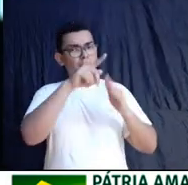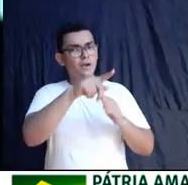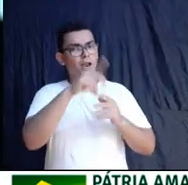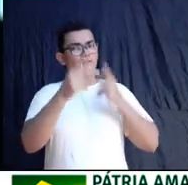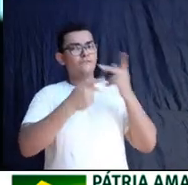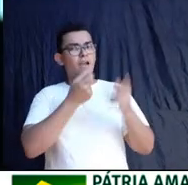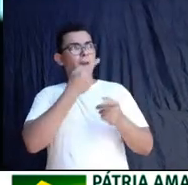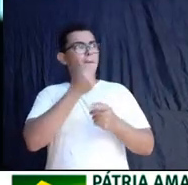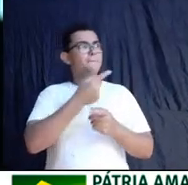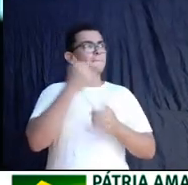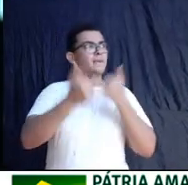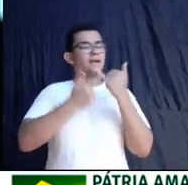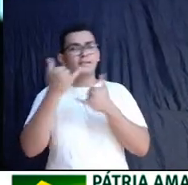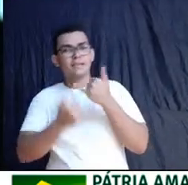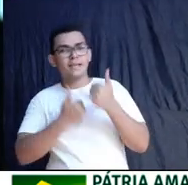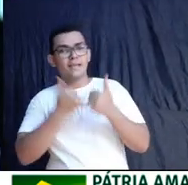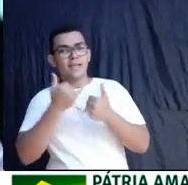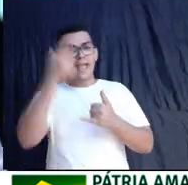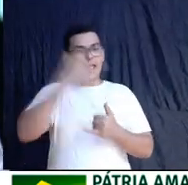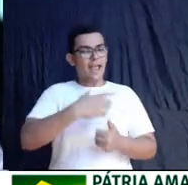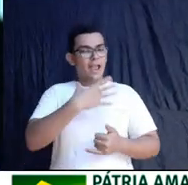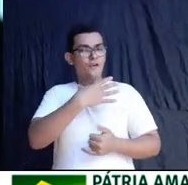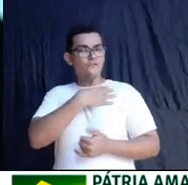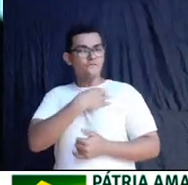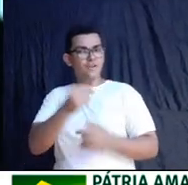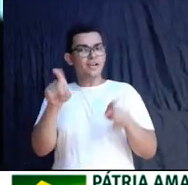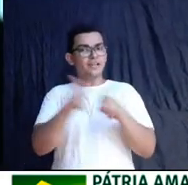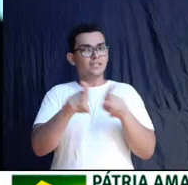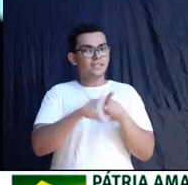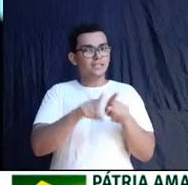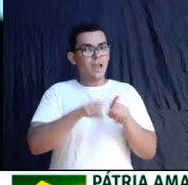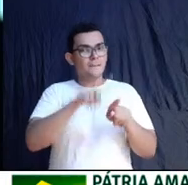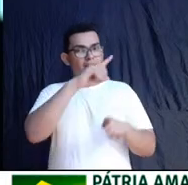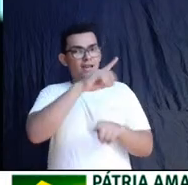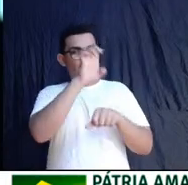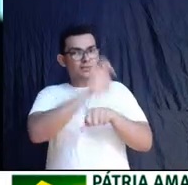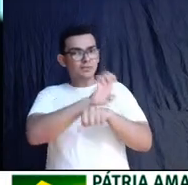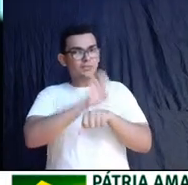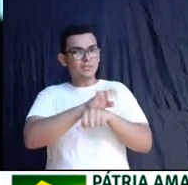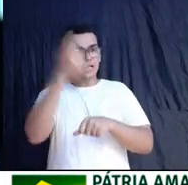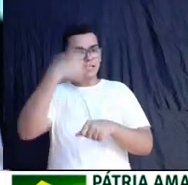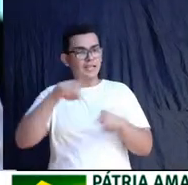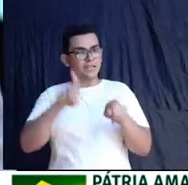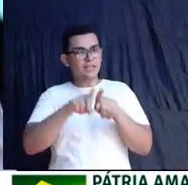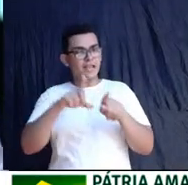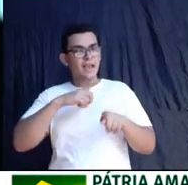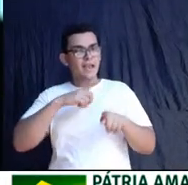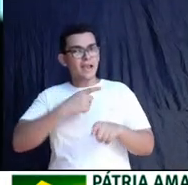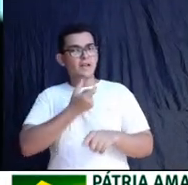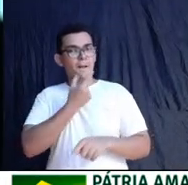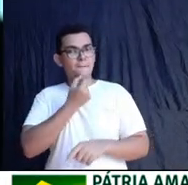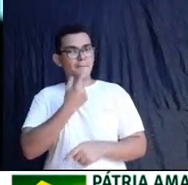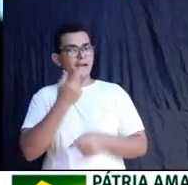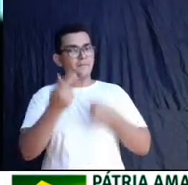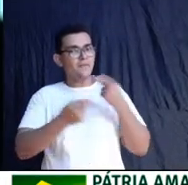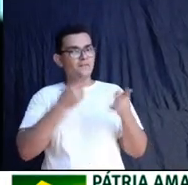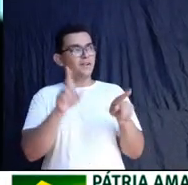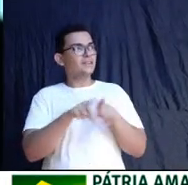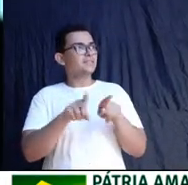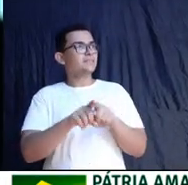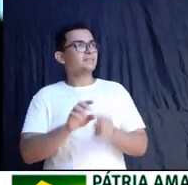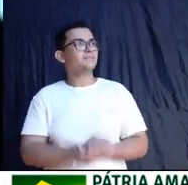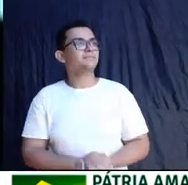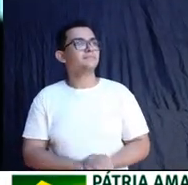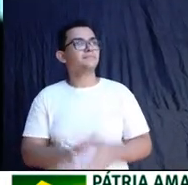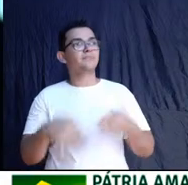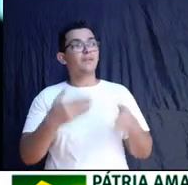bolso. Eu sou filho de cearense. E eu tenho as minhas piadinhas no meu bolso, viu, Jackson? Enquanto ele vai se arrumando ali, nós vamos